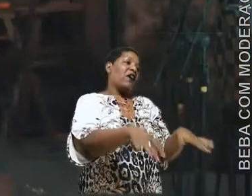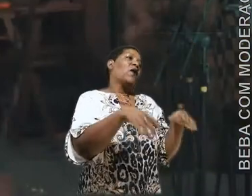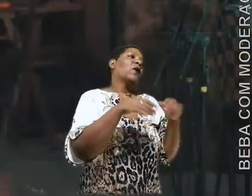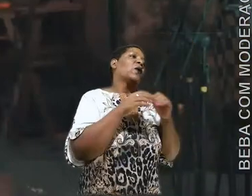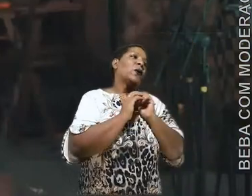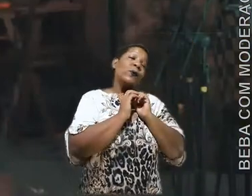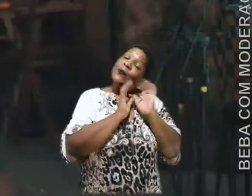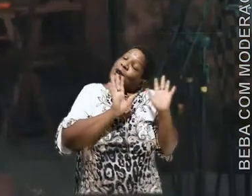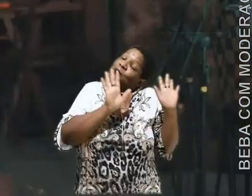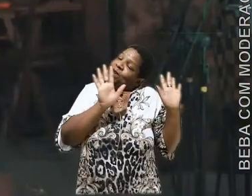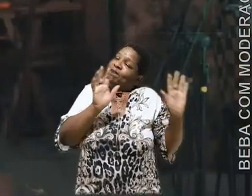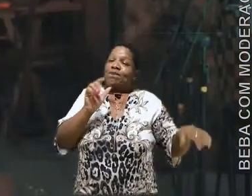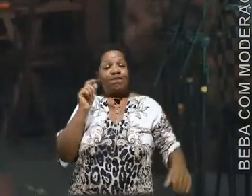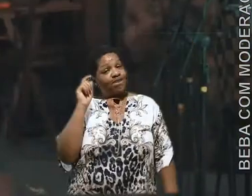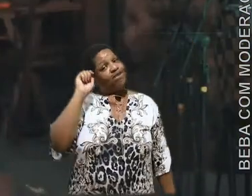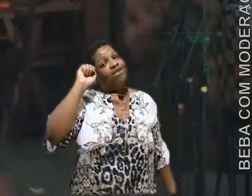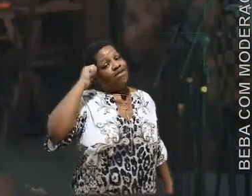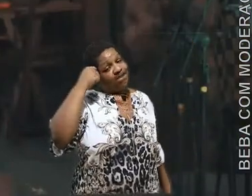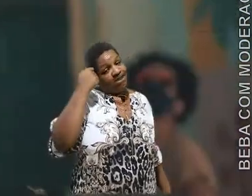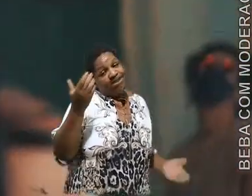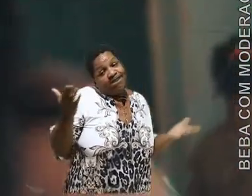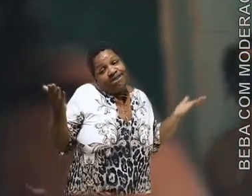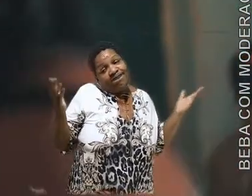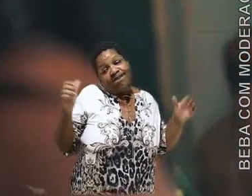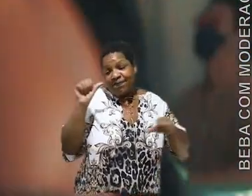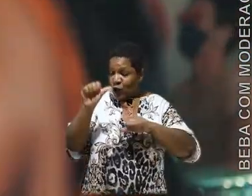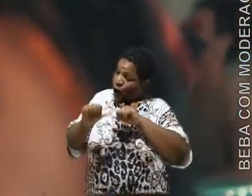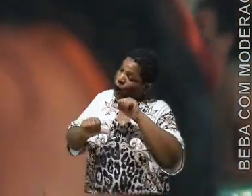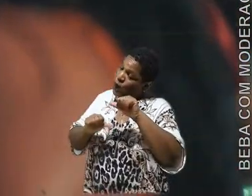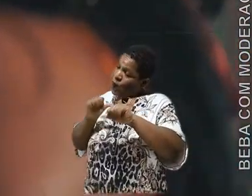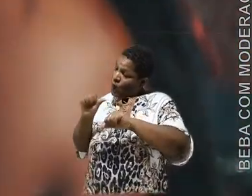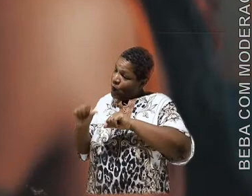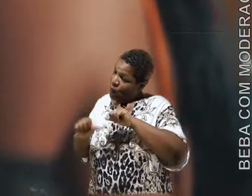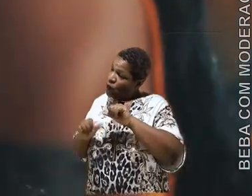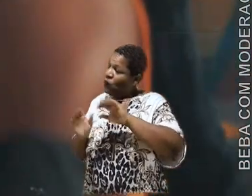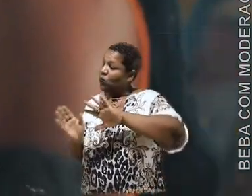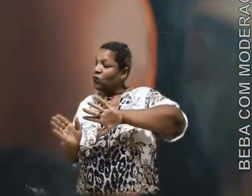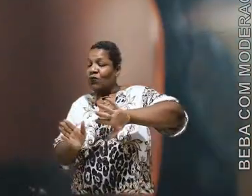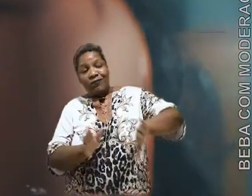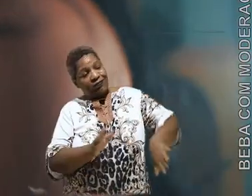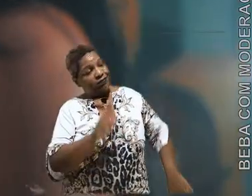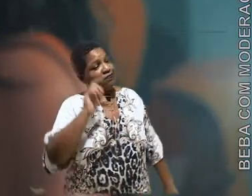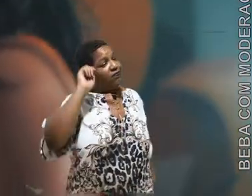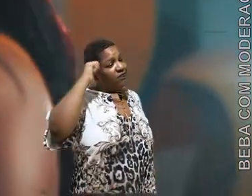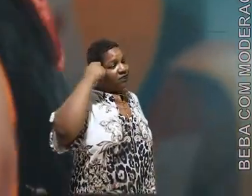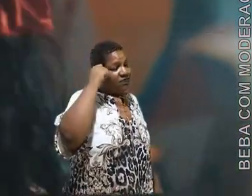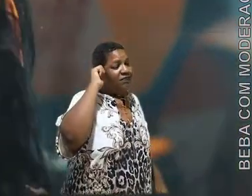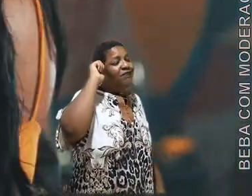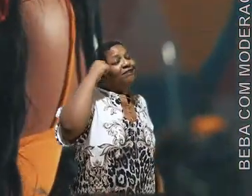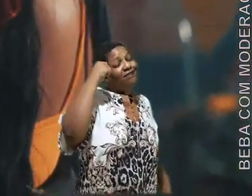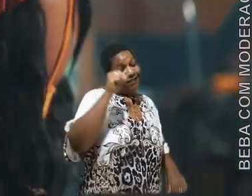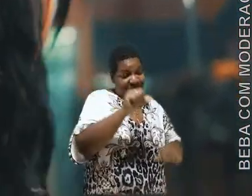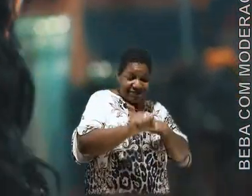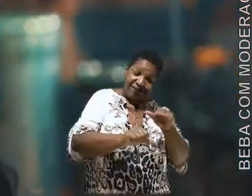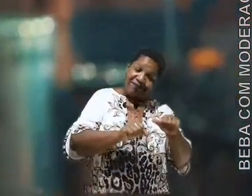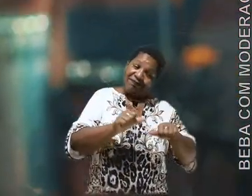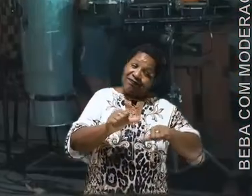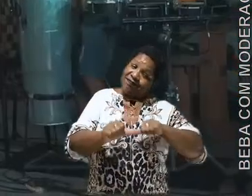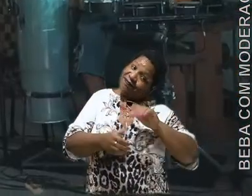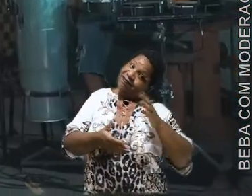disse sem costura mineirinho você botou Cruz seguiu você